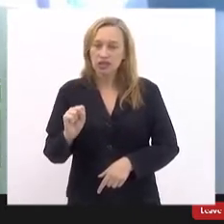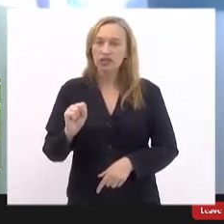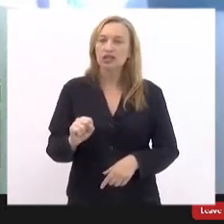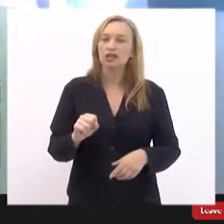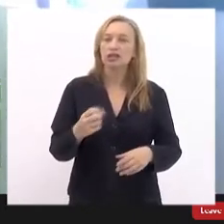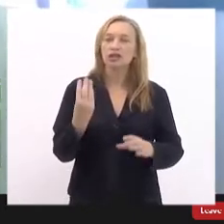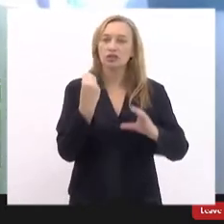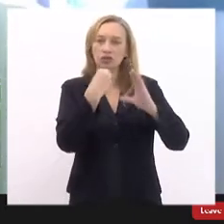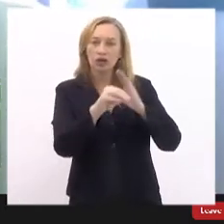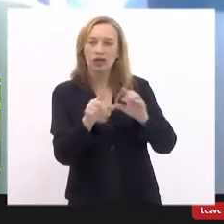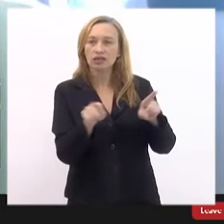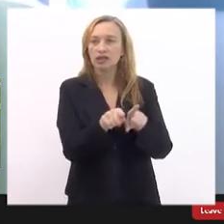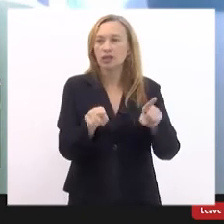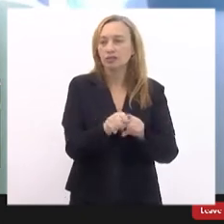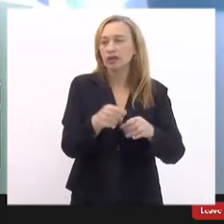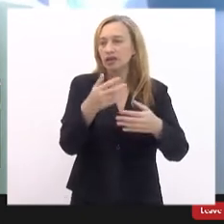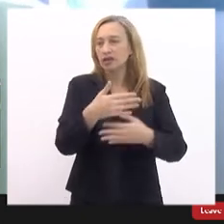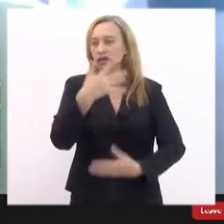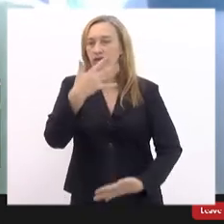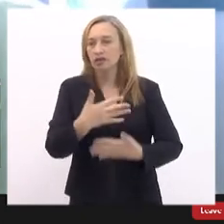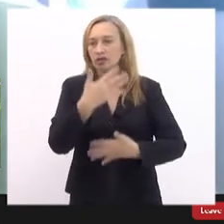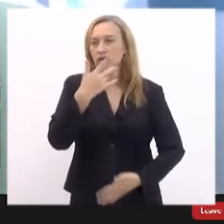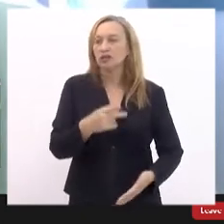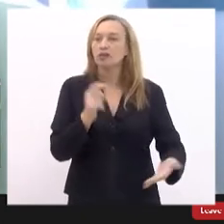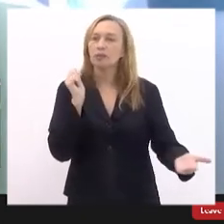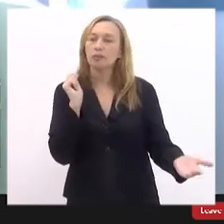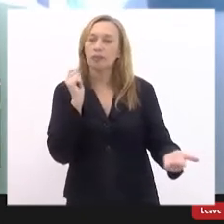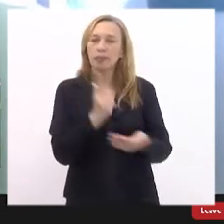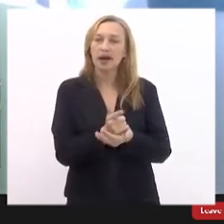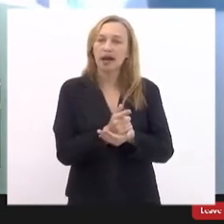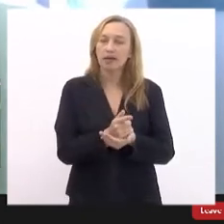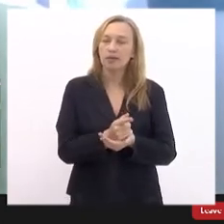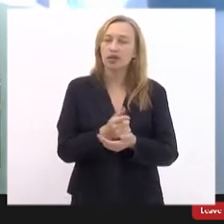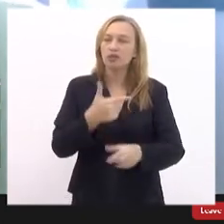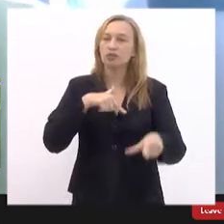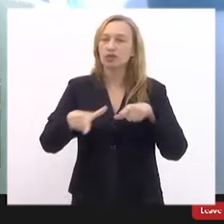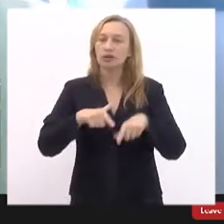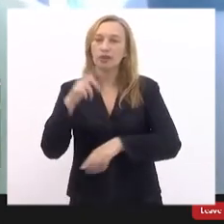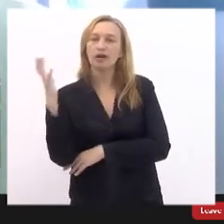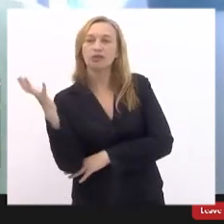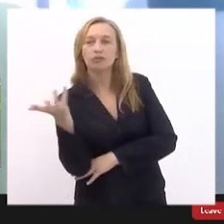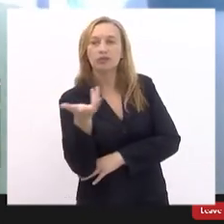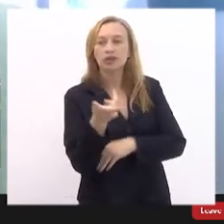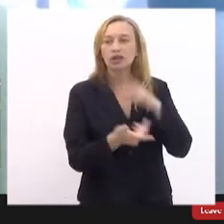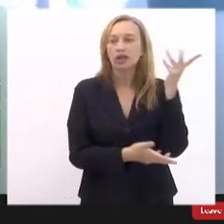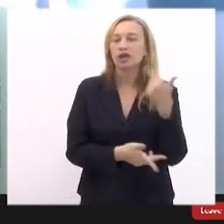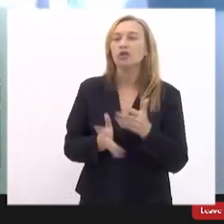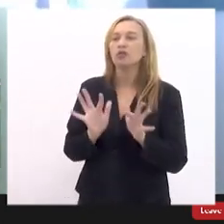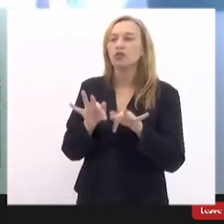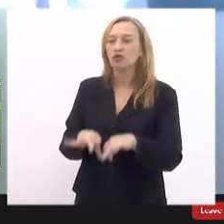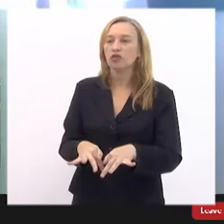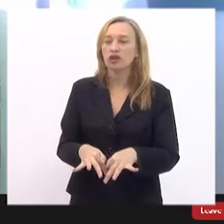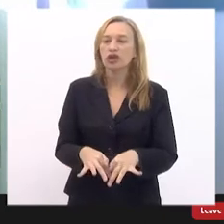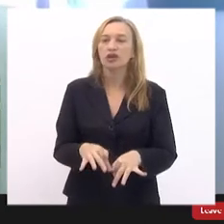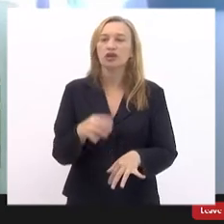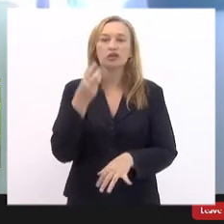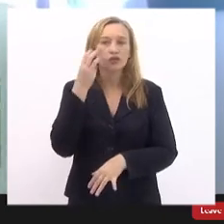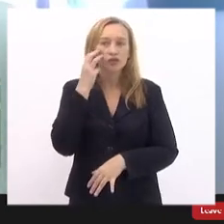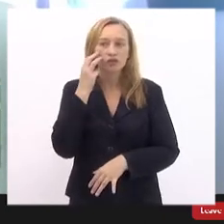antes mencionada do pagamento por serviços ambientais. E, por fim,